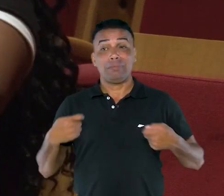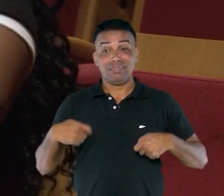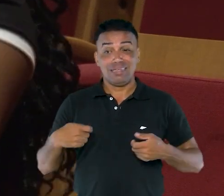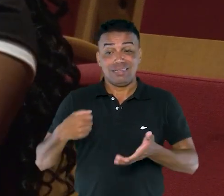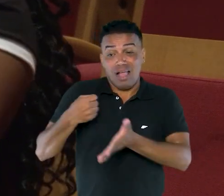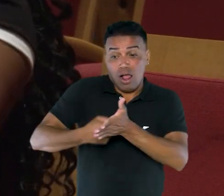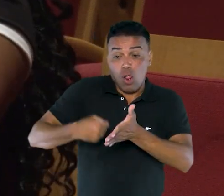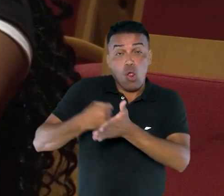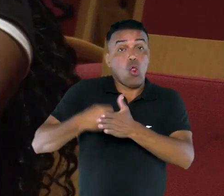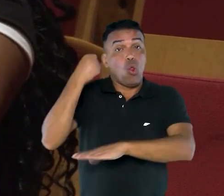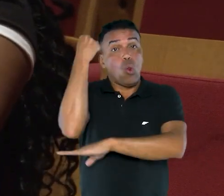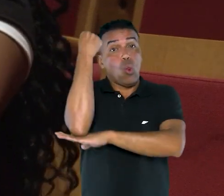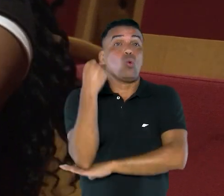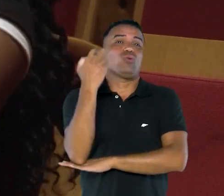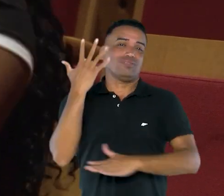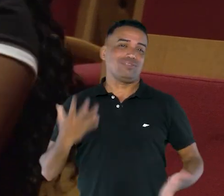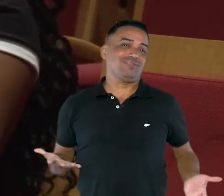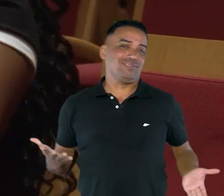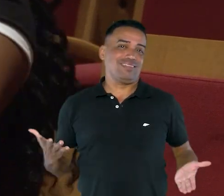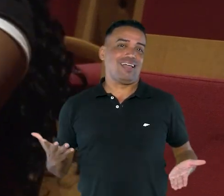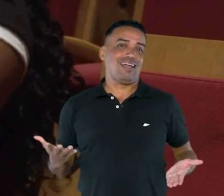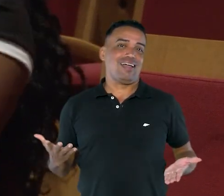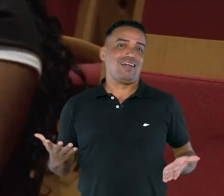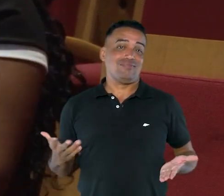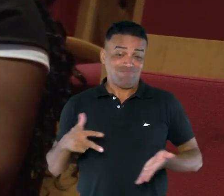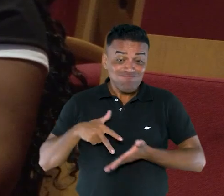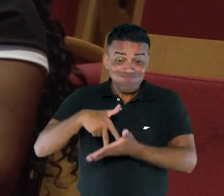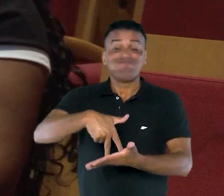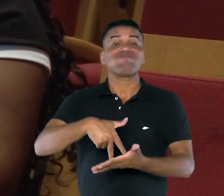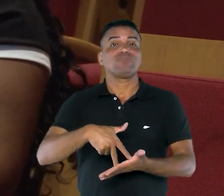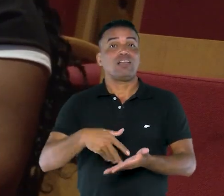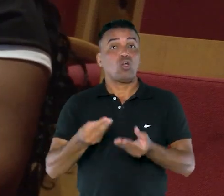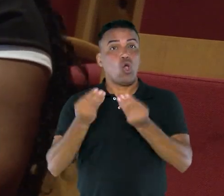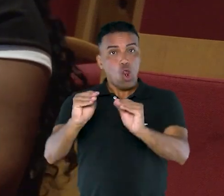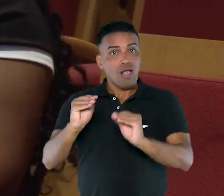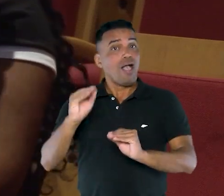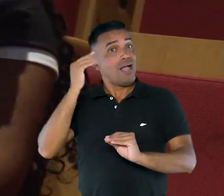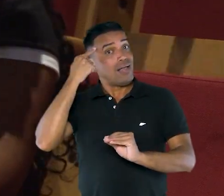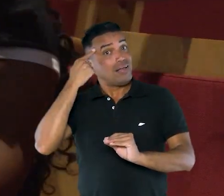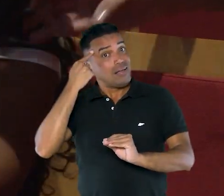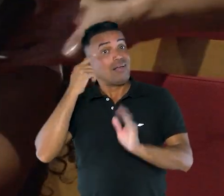de lutar e de fazer e entender isso.